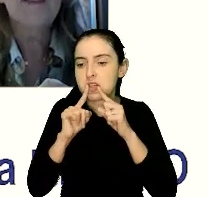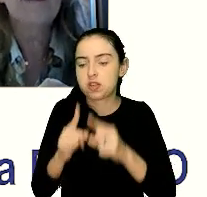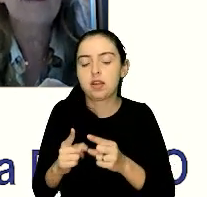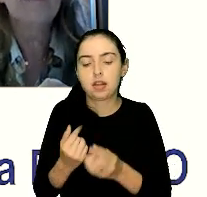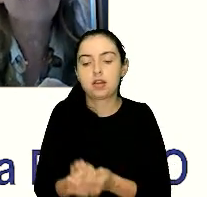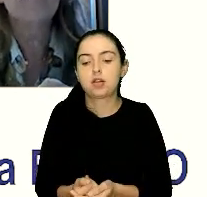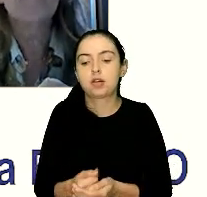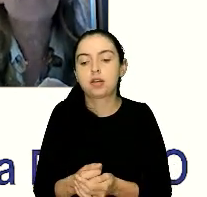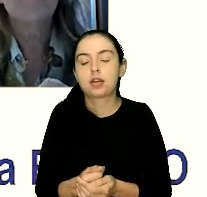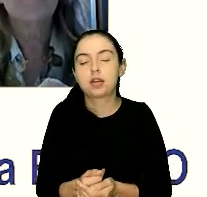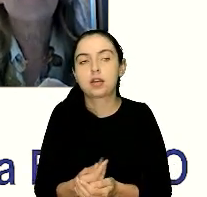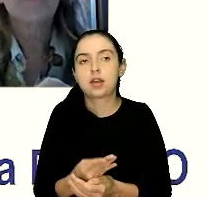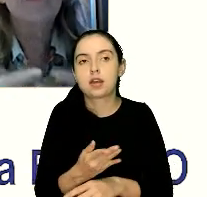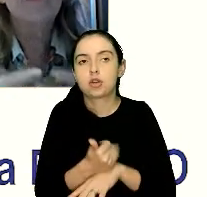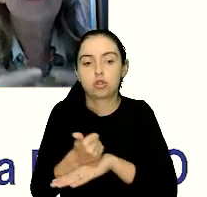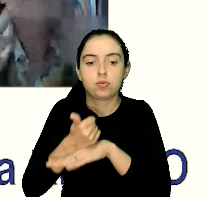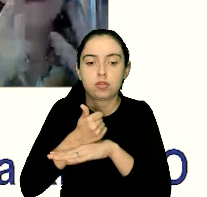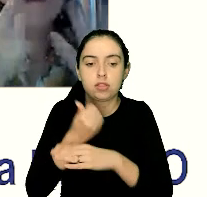psi